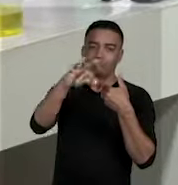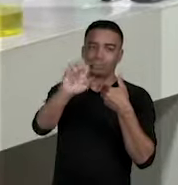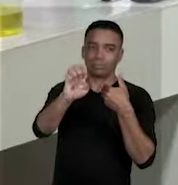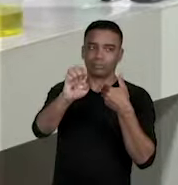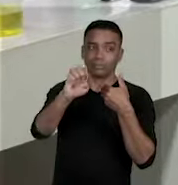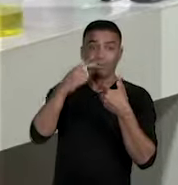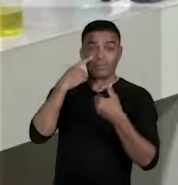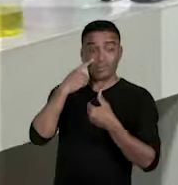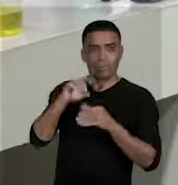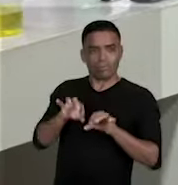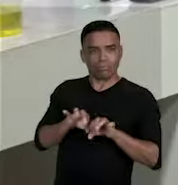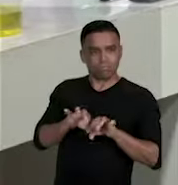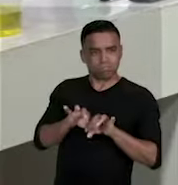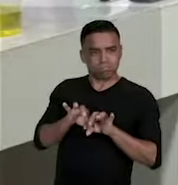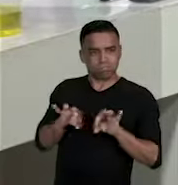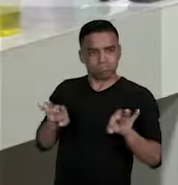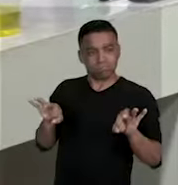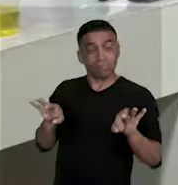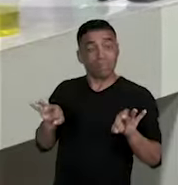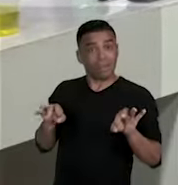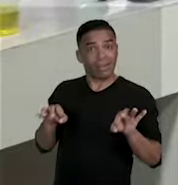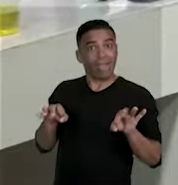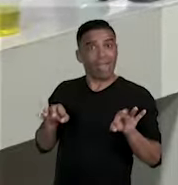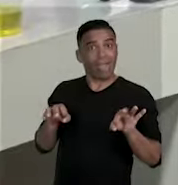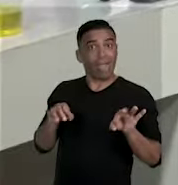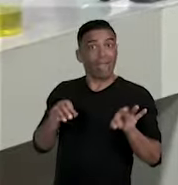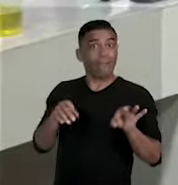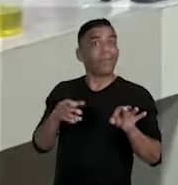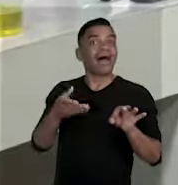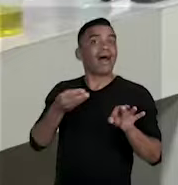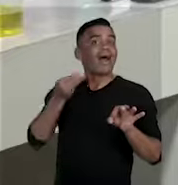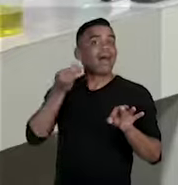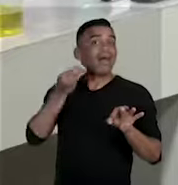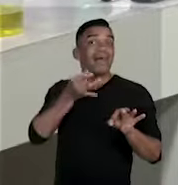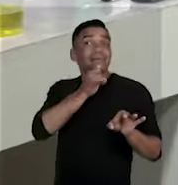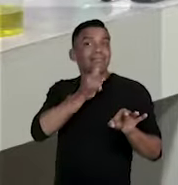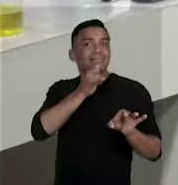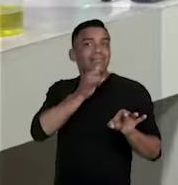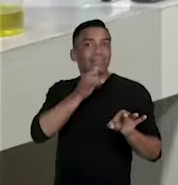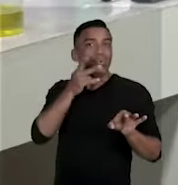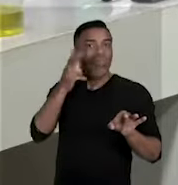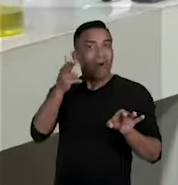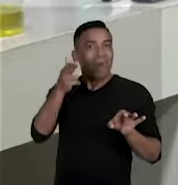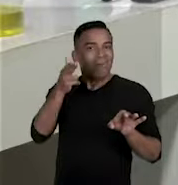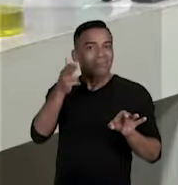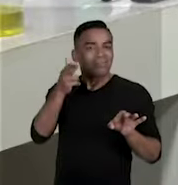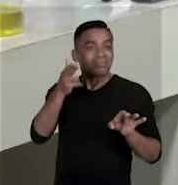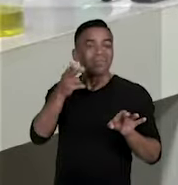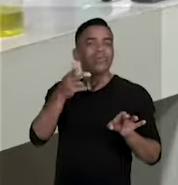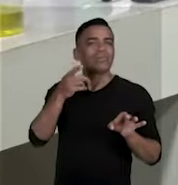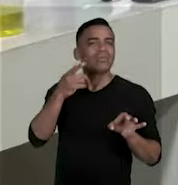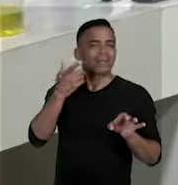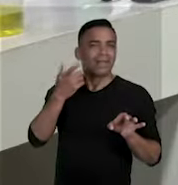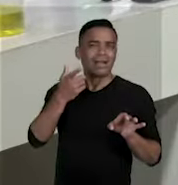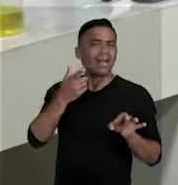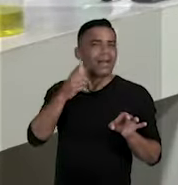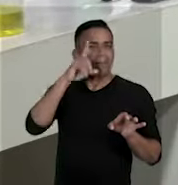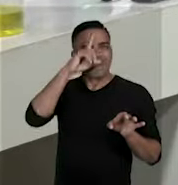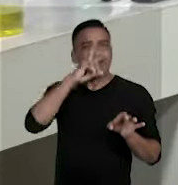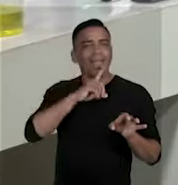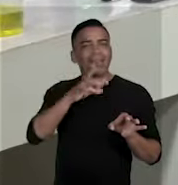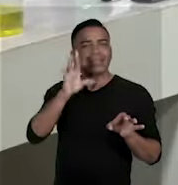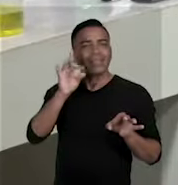caninho aqui seja esse fio condutor. E o líquido em amarelo, é a